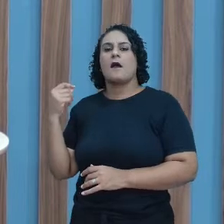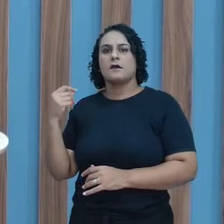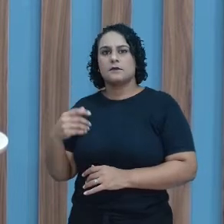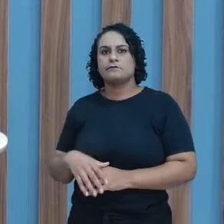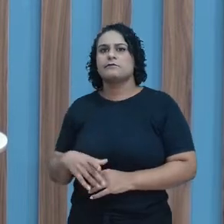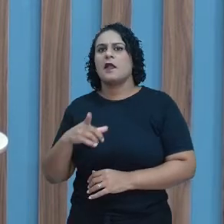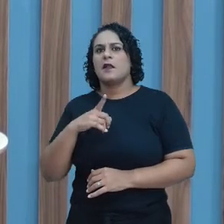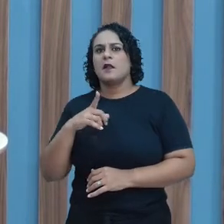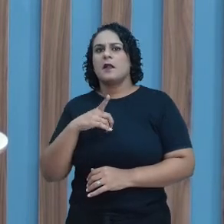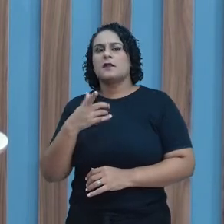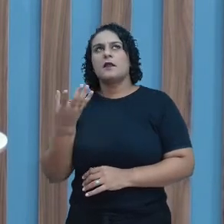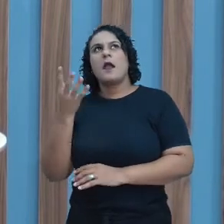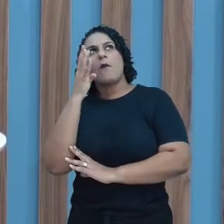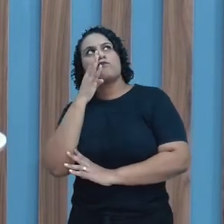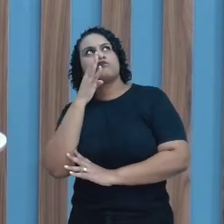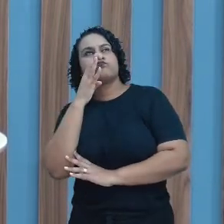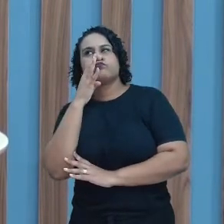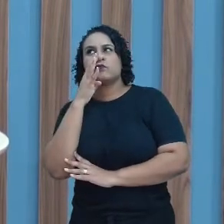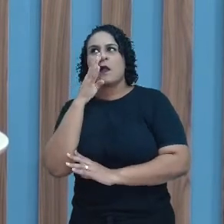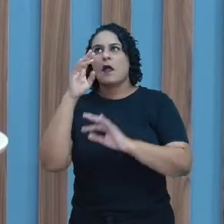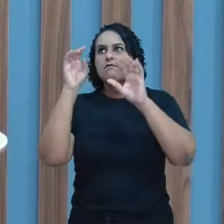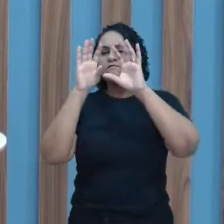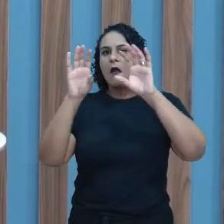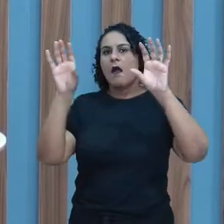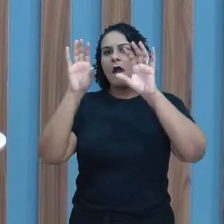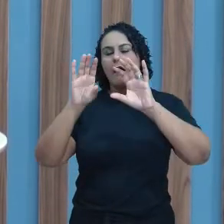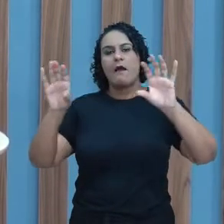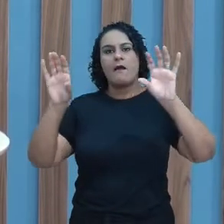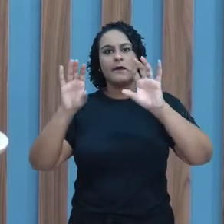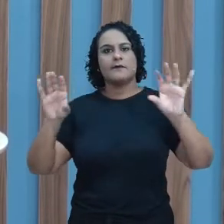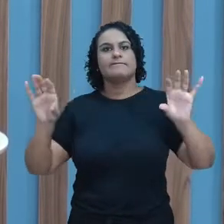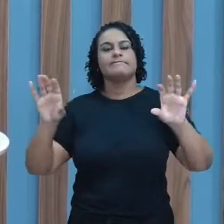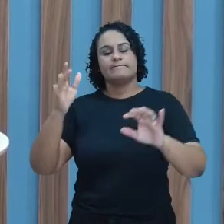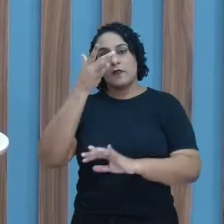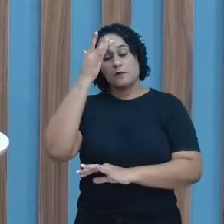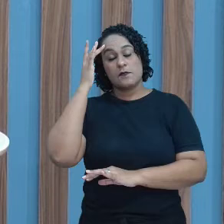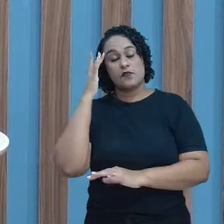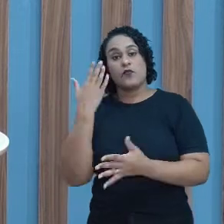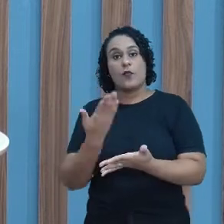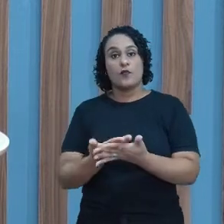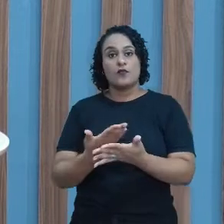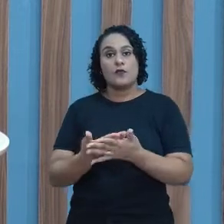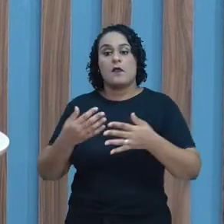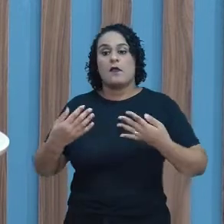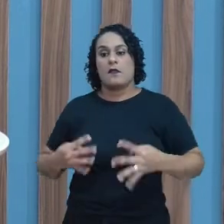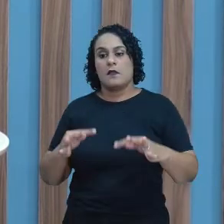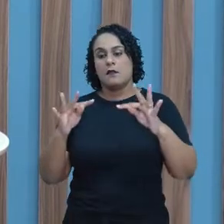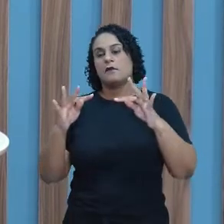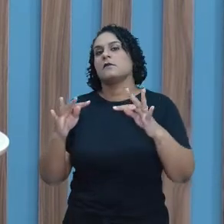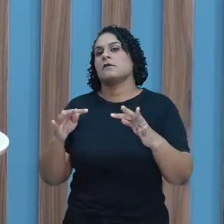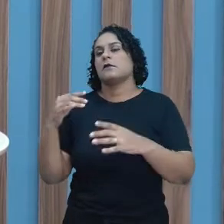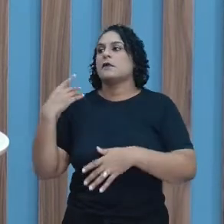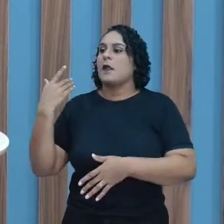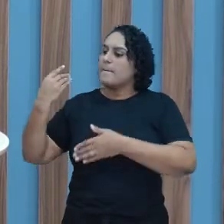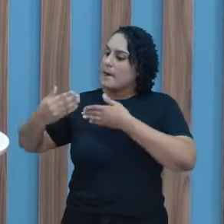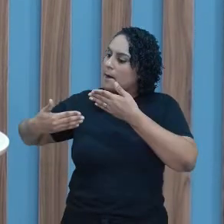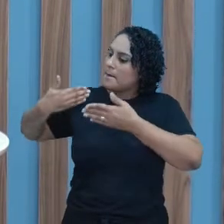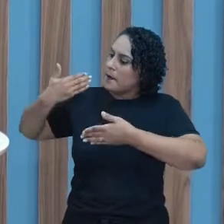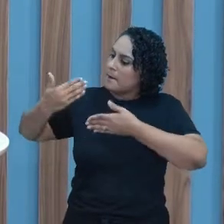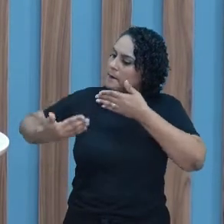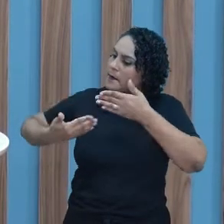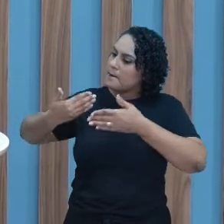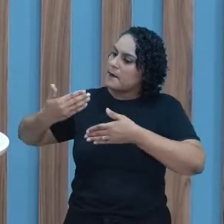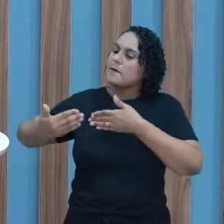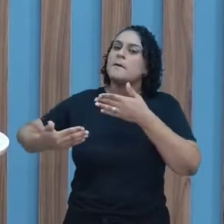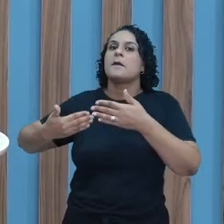já tinha o fascínio pelo céu. Uhum. E aí, os estudiosos e a tecnologia vai ajudando, à medida que vão desenvolvendo